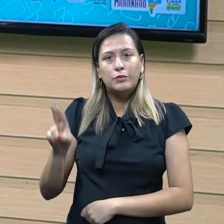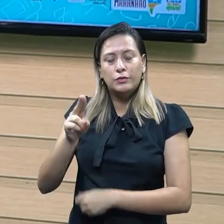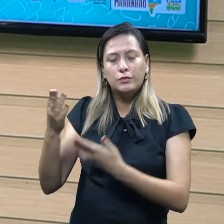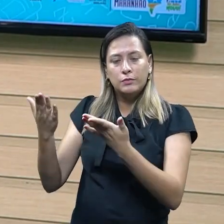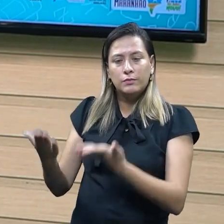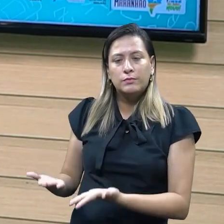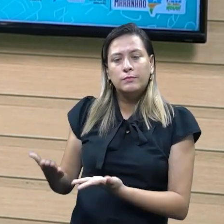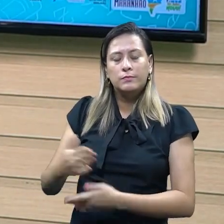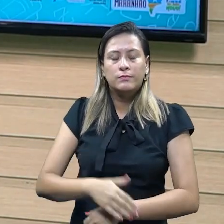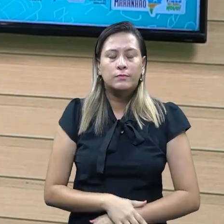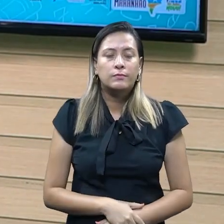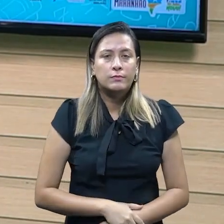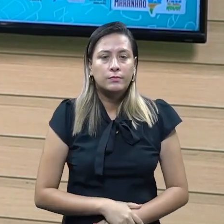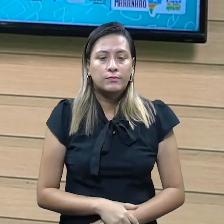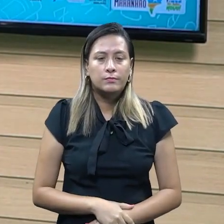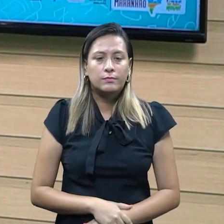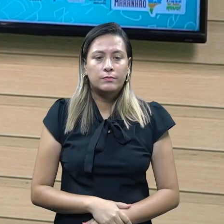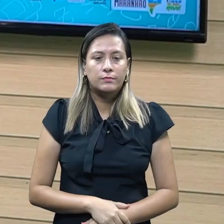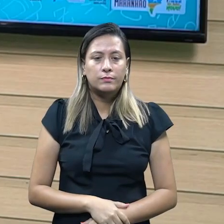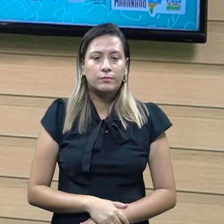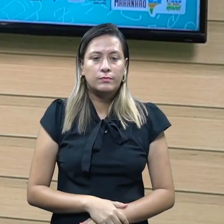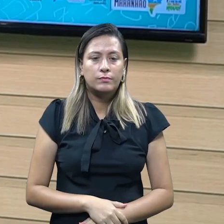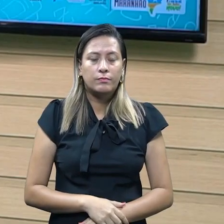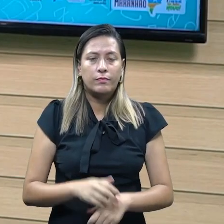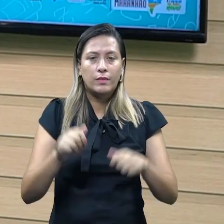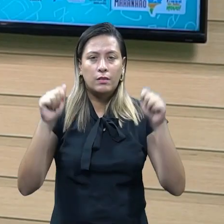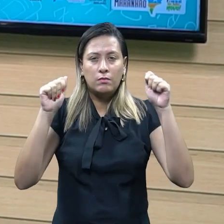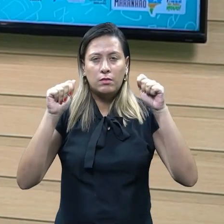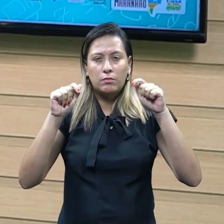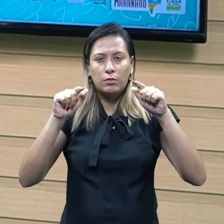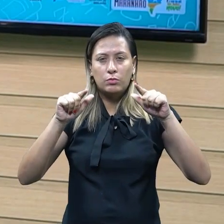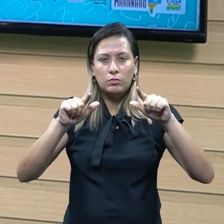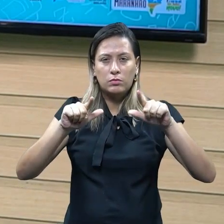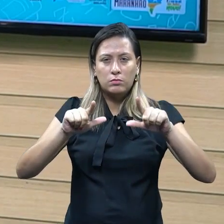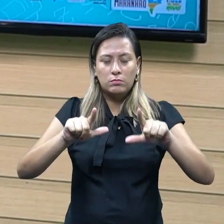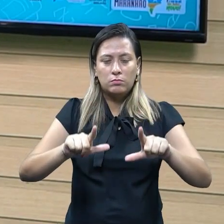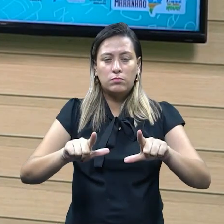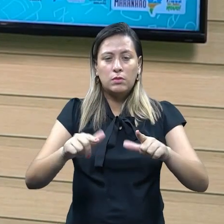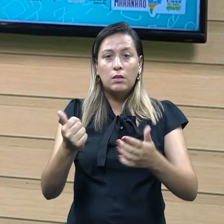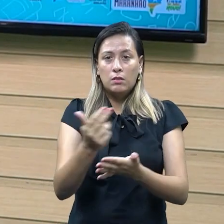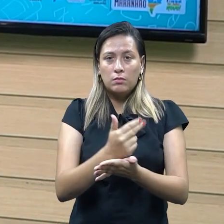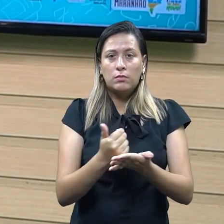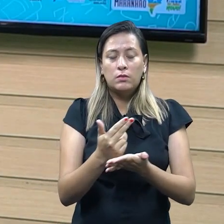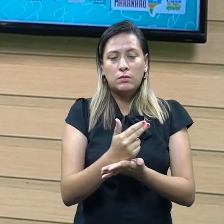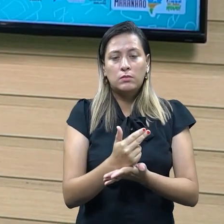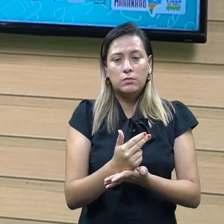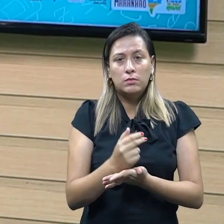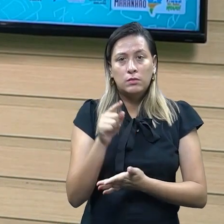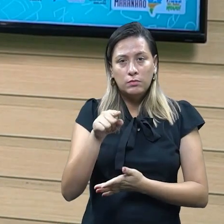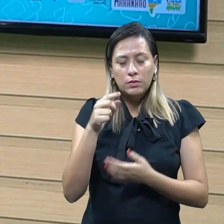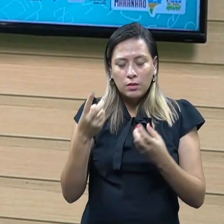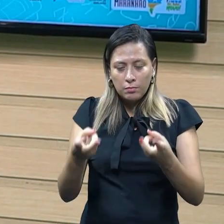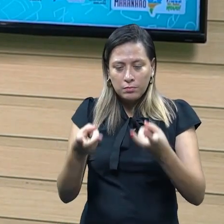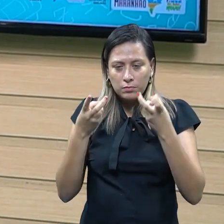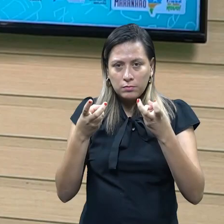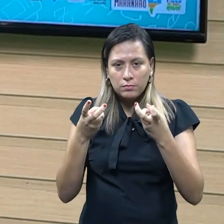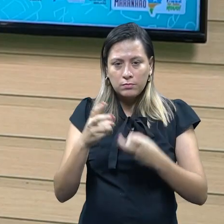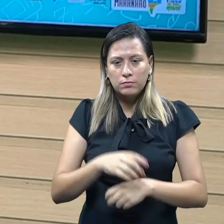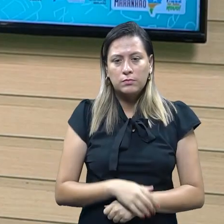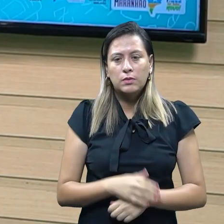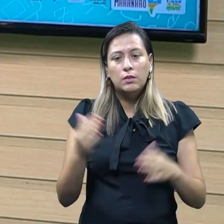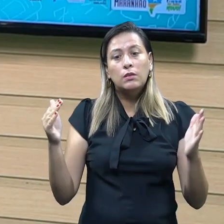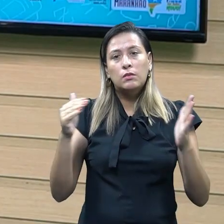vai utilizar este zoom, o Zoom Previous, que ele vai voltar até a figura que você